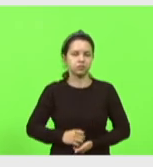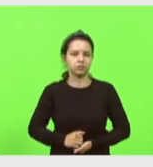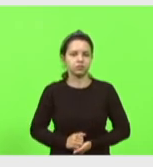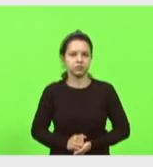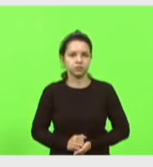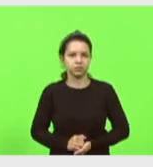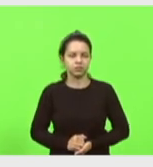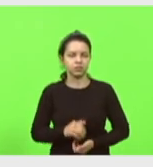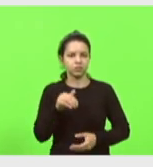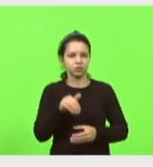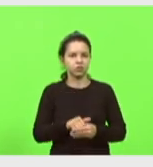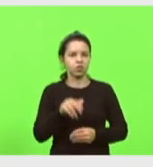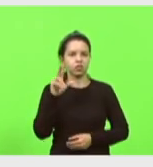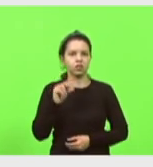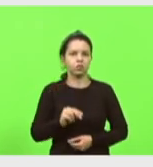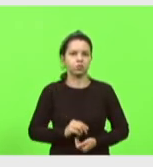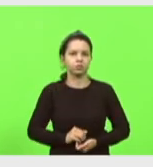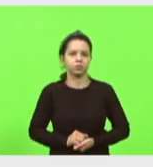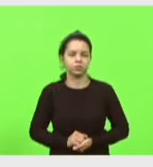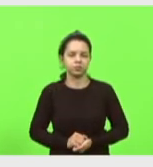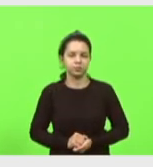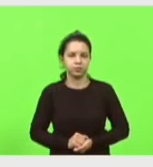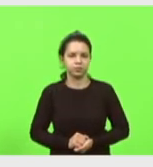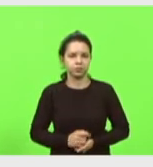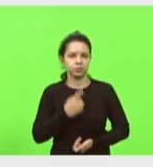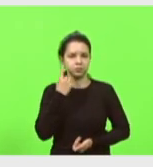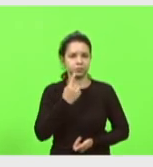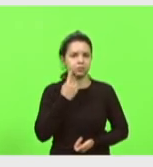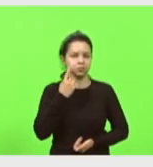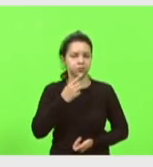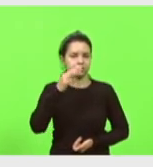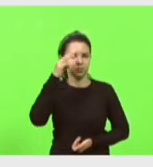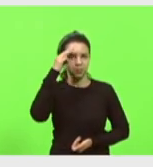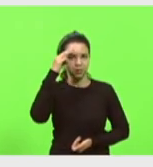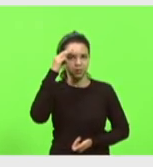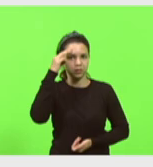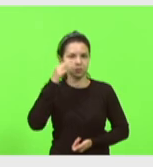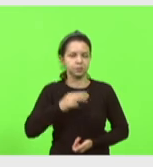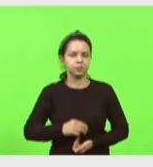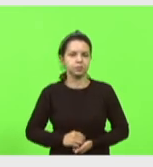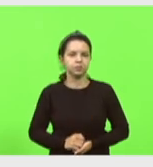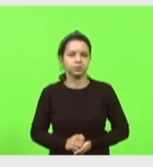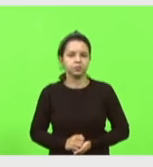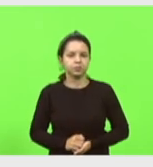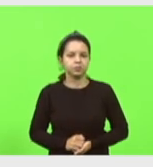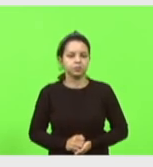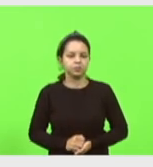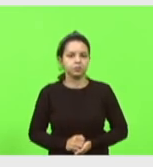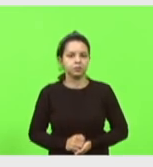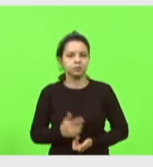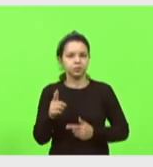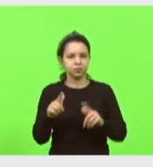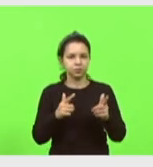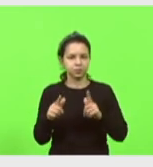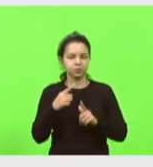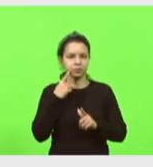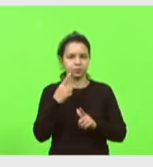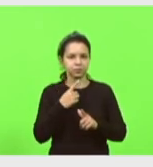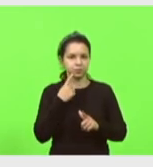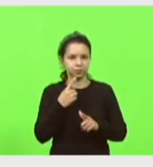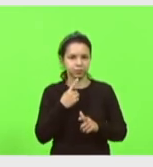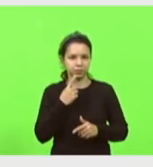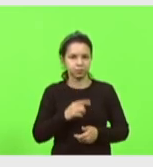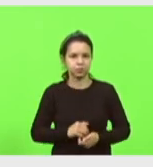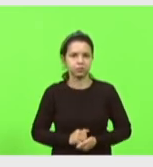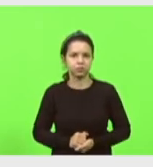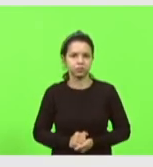Voto não, senhor presidente. Deputado Sérgio Mota. Sérgio Mota vota não. O restante dos senhores e senhoras deputados atenderam a deputada